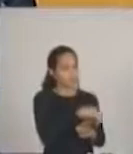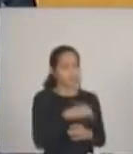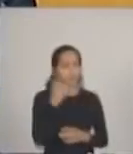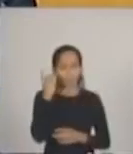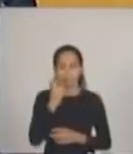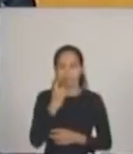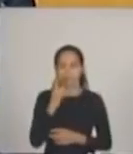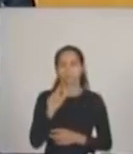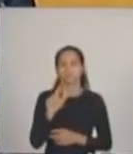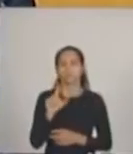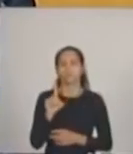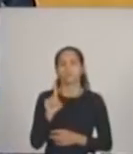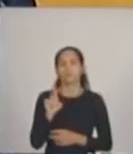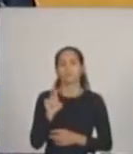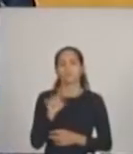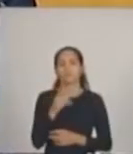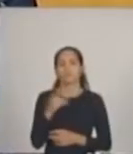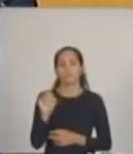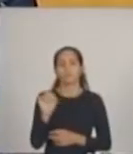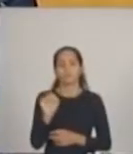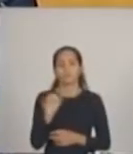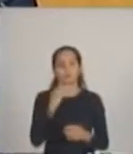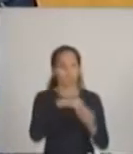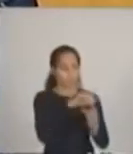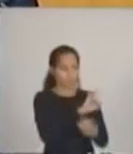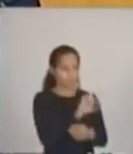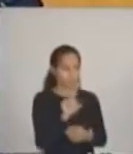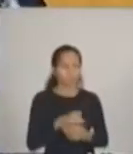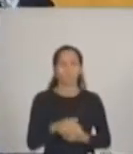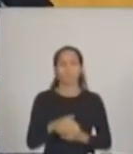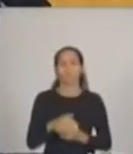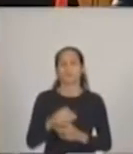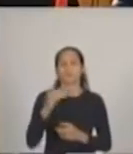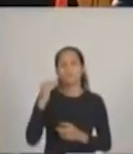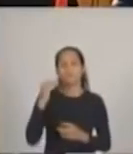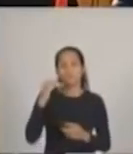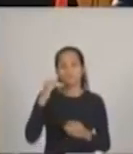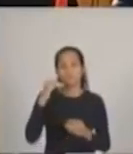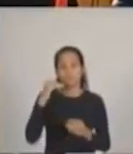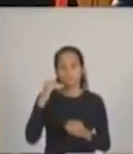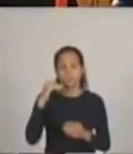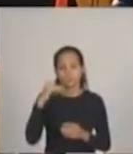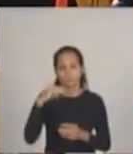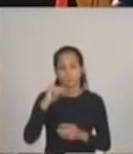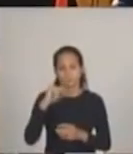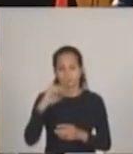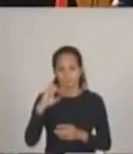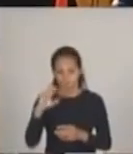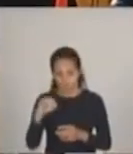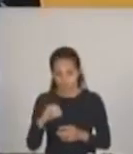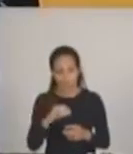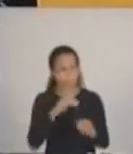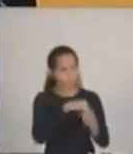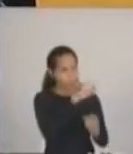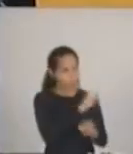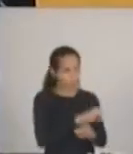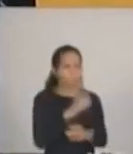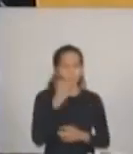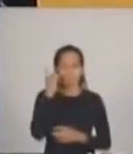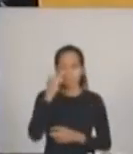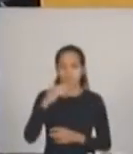deputado Luiz Durão. Vota não. Deputado Marcelo Santos. Sim. Vota sim, deputado Mar